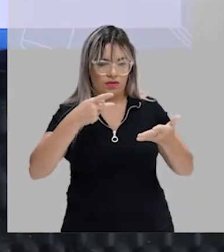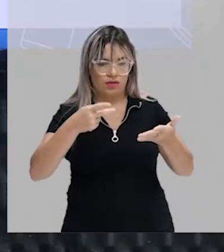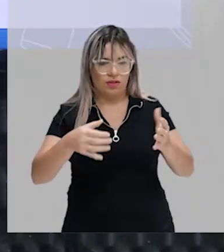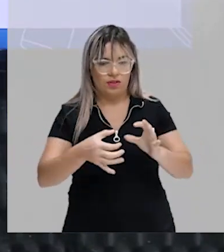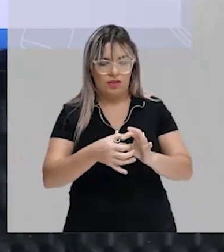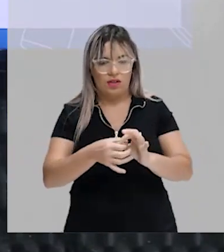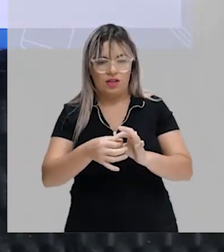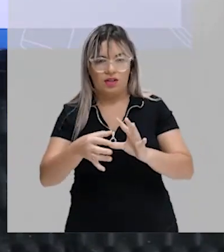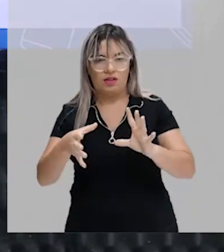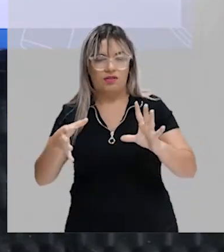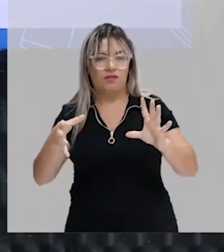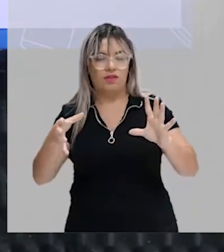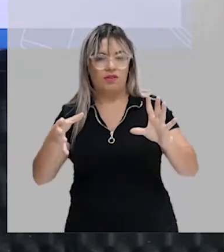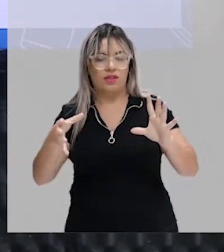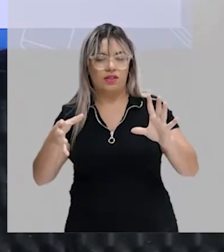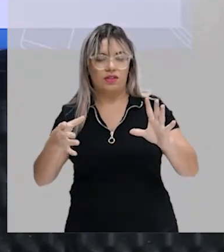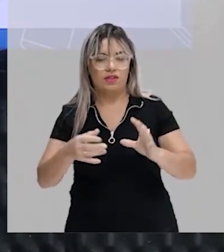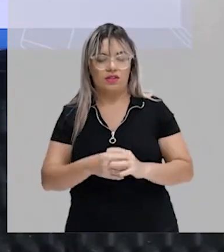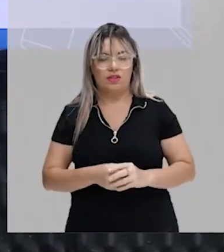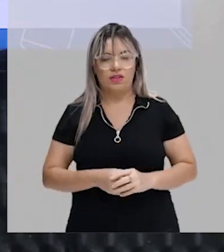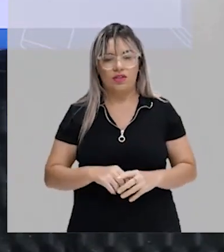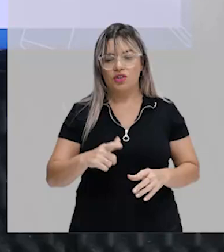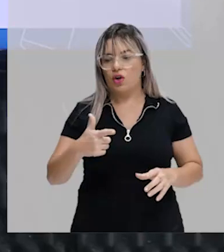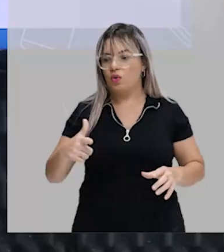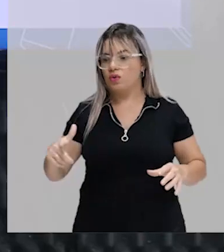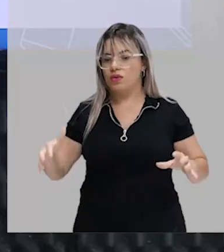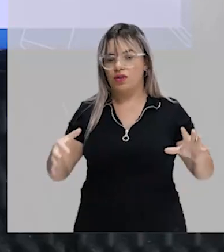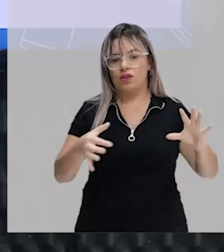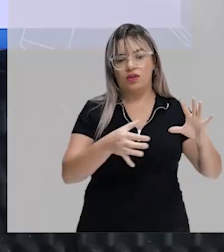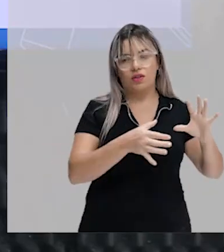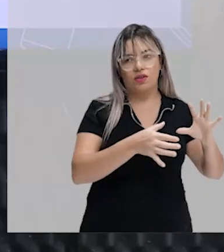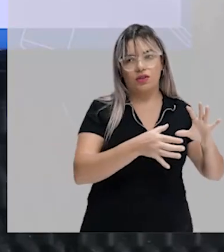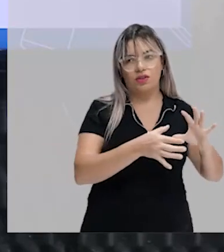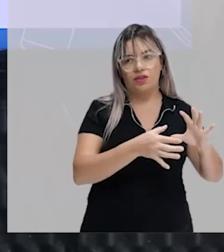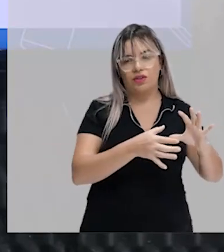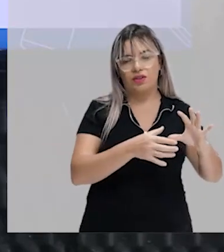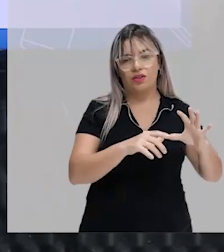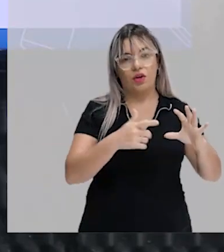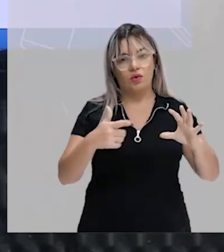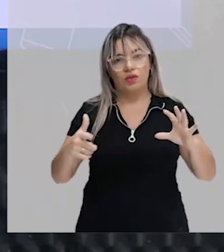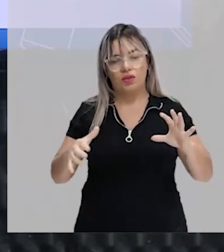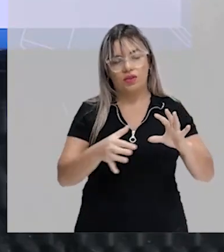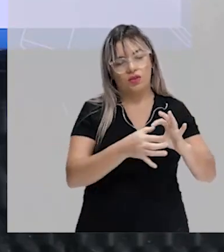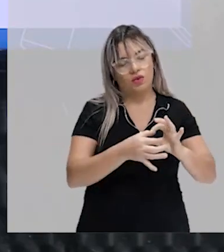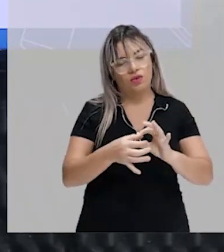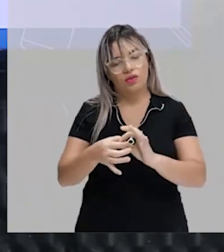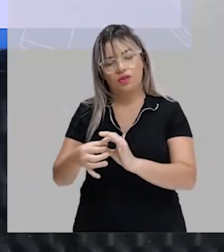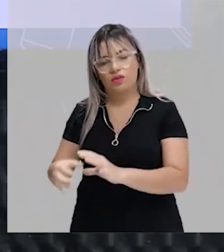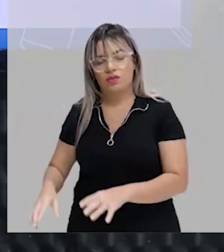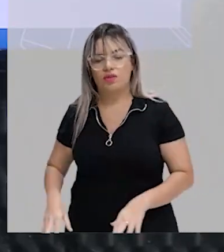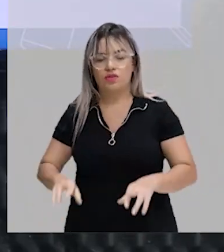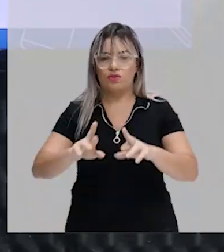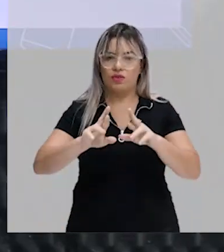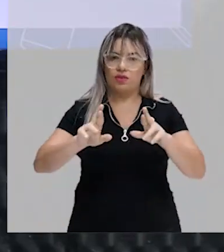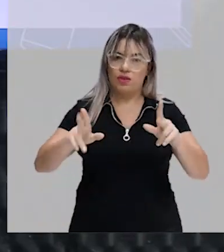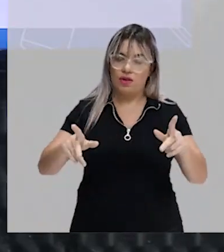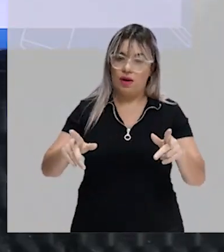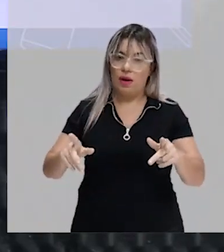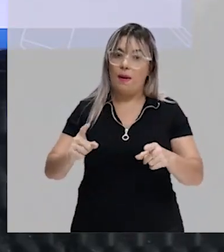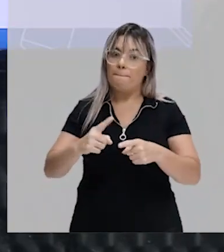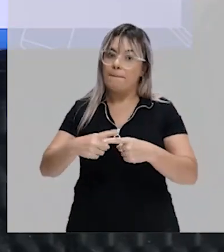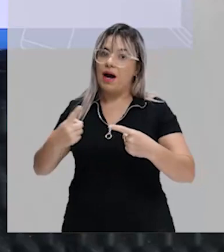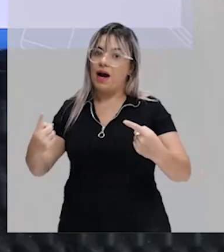de contexto, dentro, olha como eu estou falando, fora de contexto, palavras diferentes, dentro de um contexto